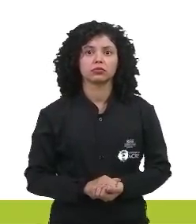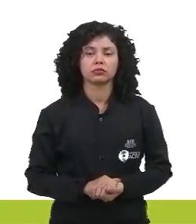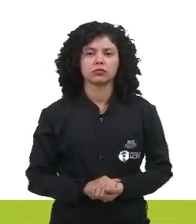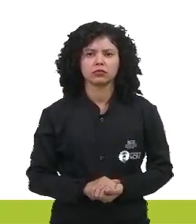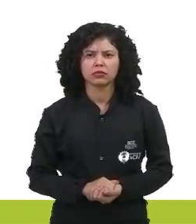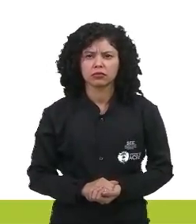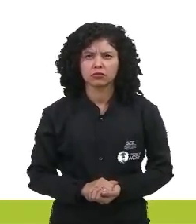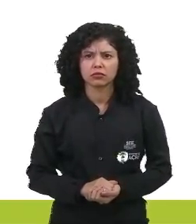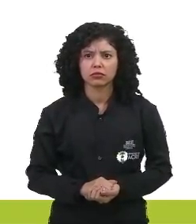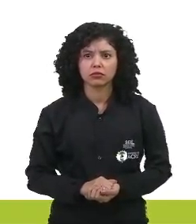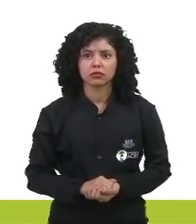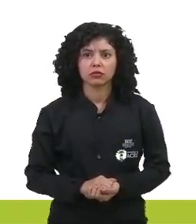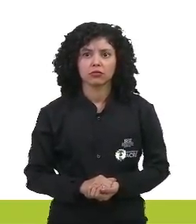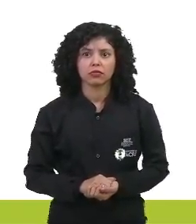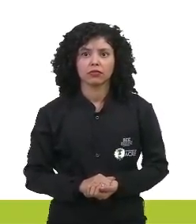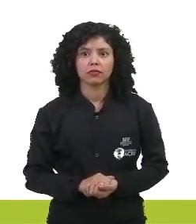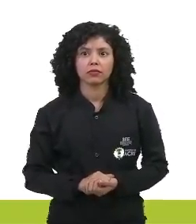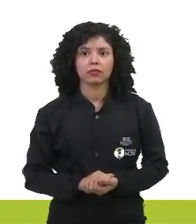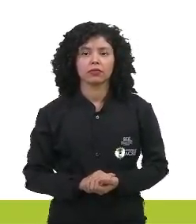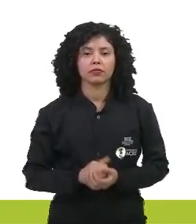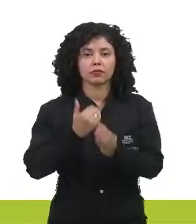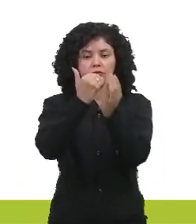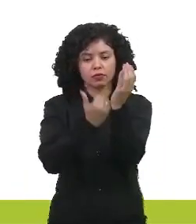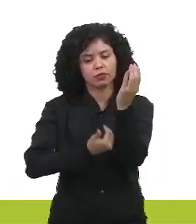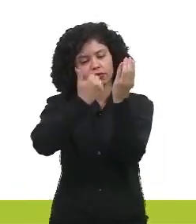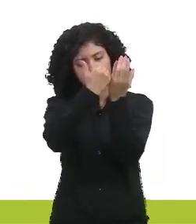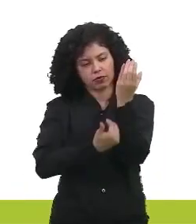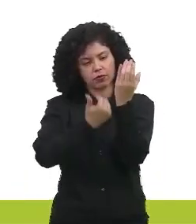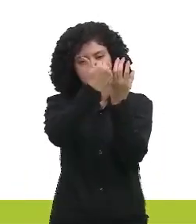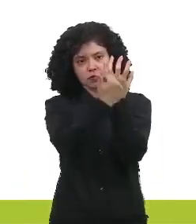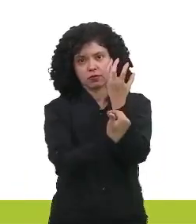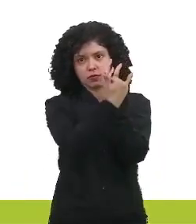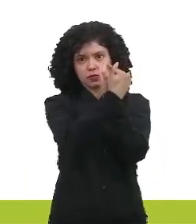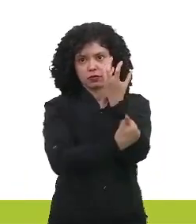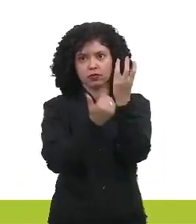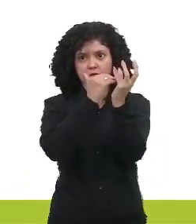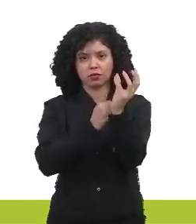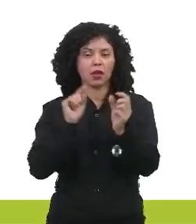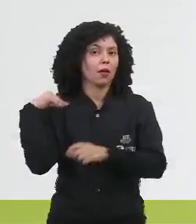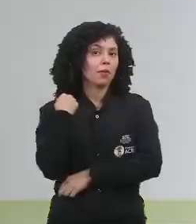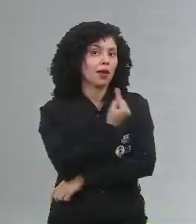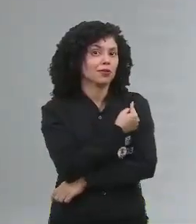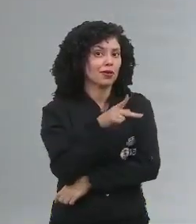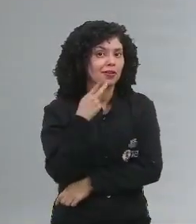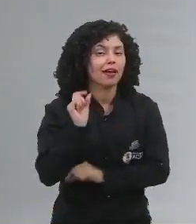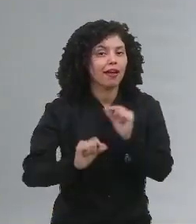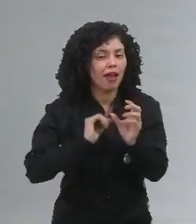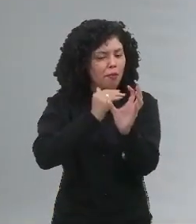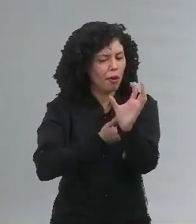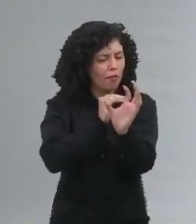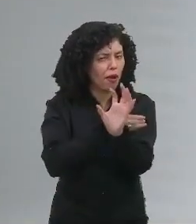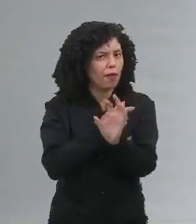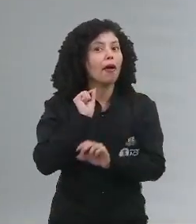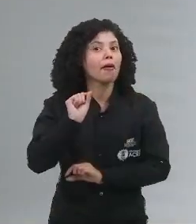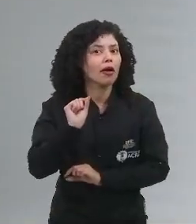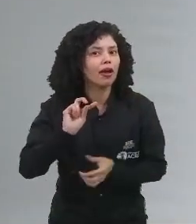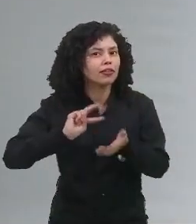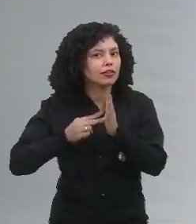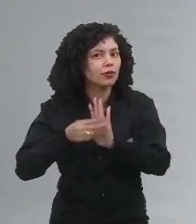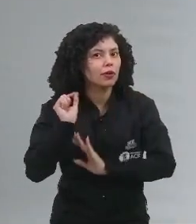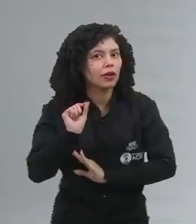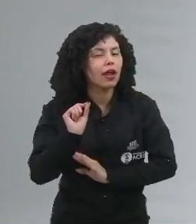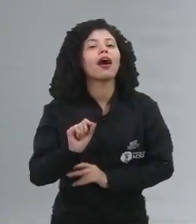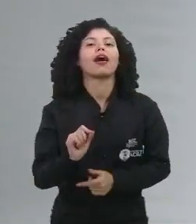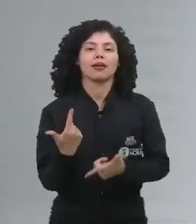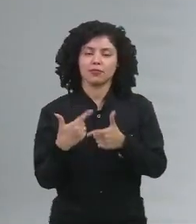descascar esta bota. Então, é descascar este abacaxi. Para nós, descascar um abacaxi é resolver